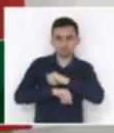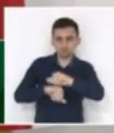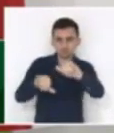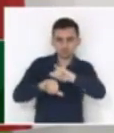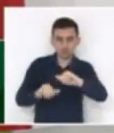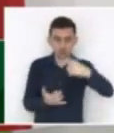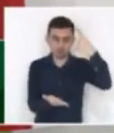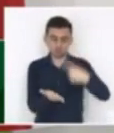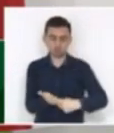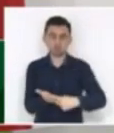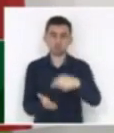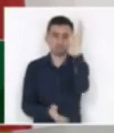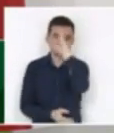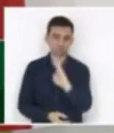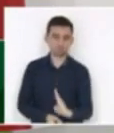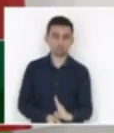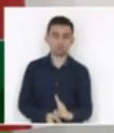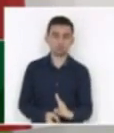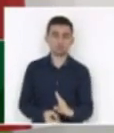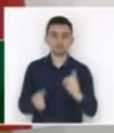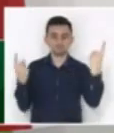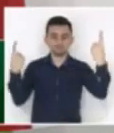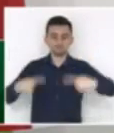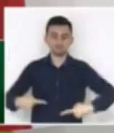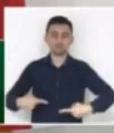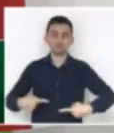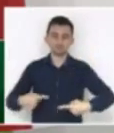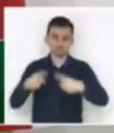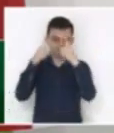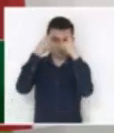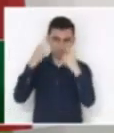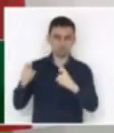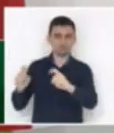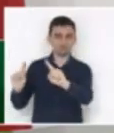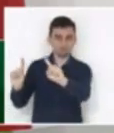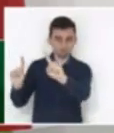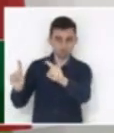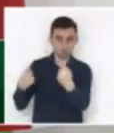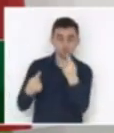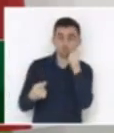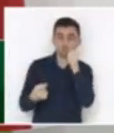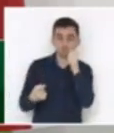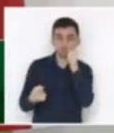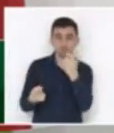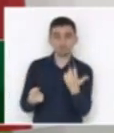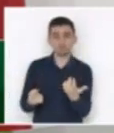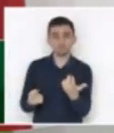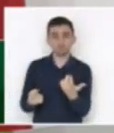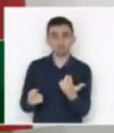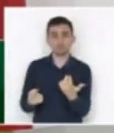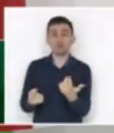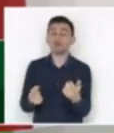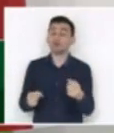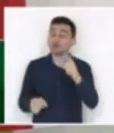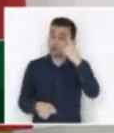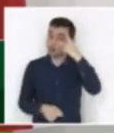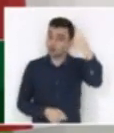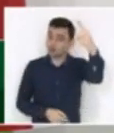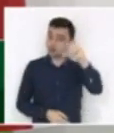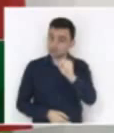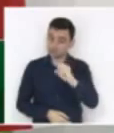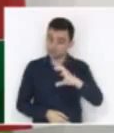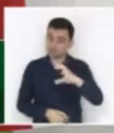Pacto Nacional pelo Enfrentamento à Violência contra as Mulheres. Lembrando que Santa Catarina assinou